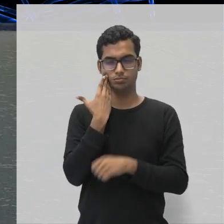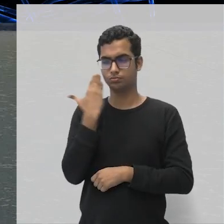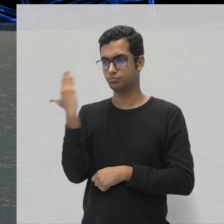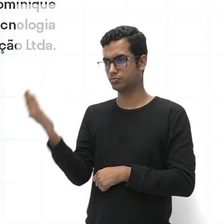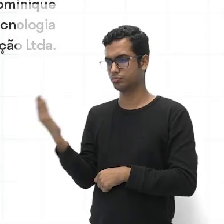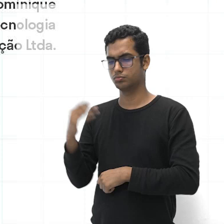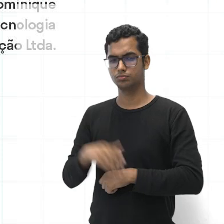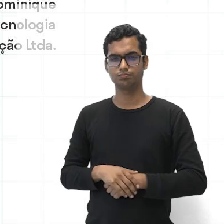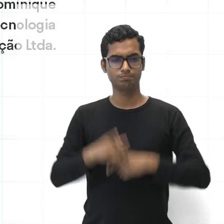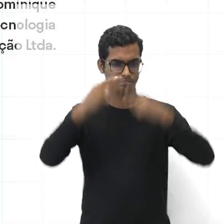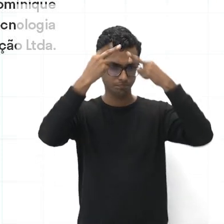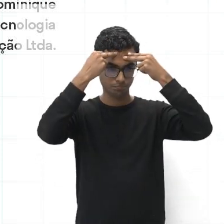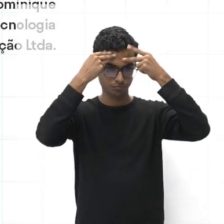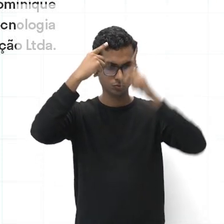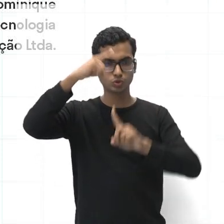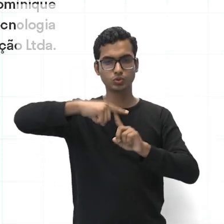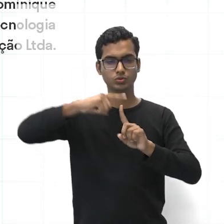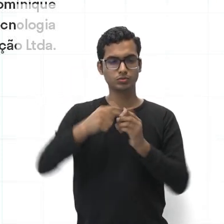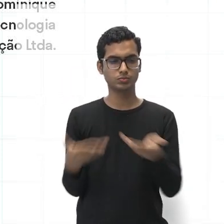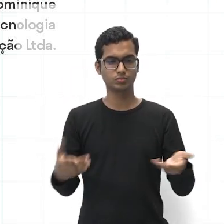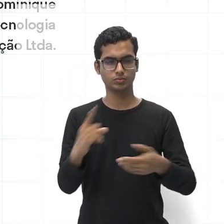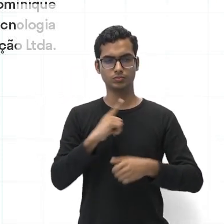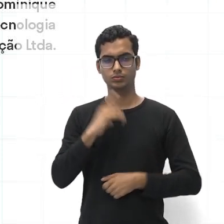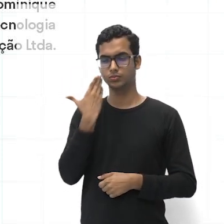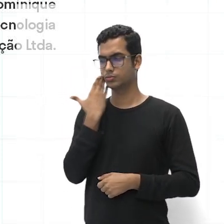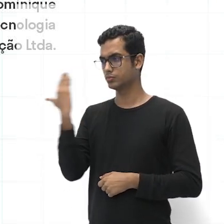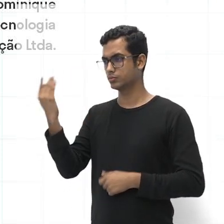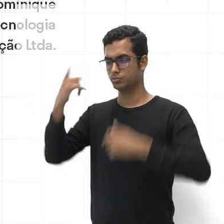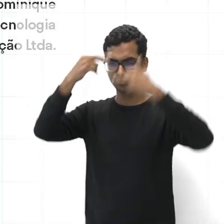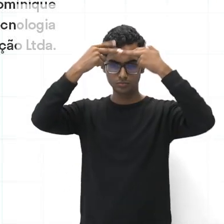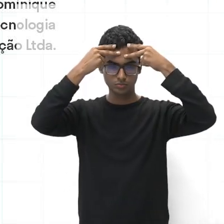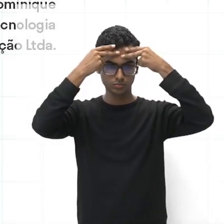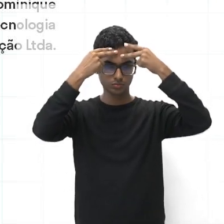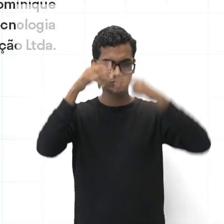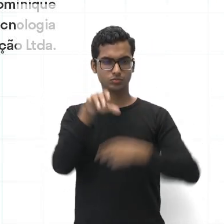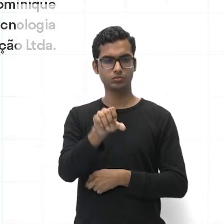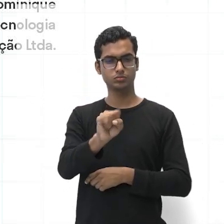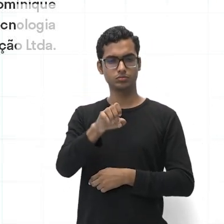nervoso periférico. Vamos entender um pouquinho. Esses são